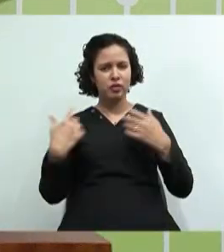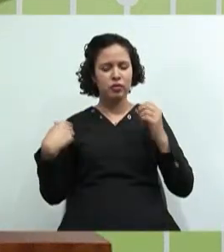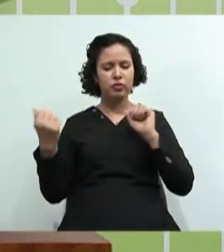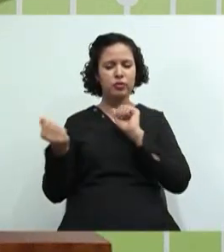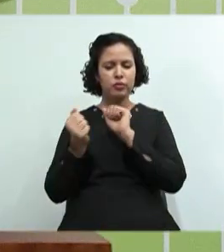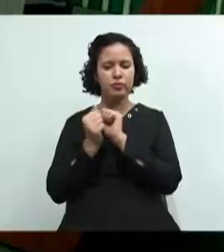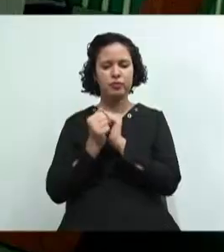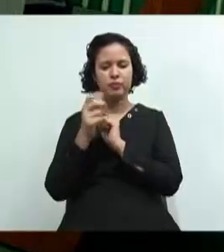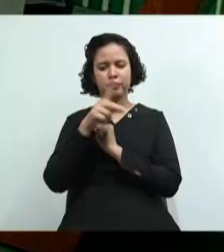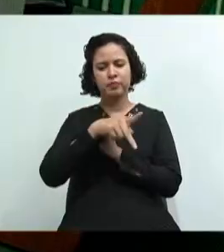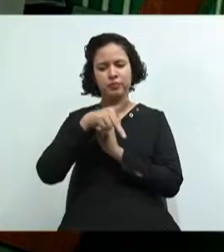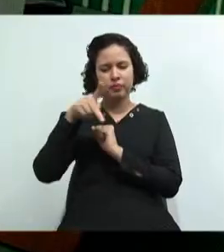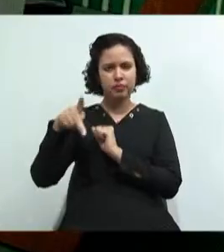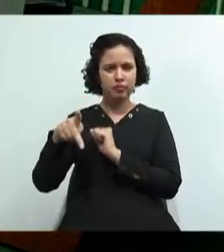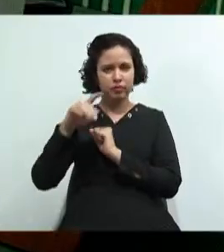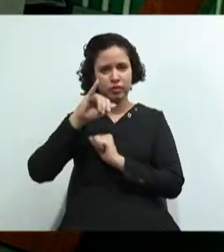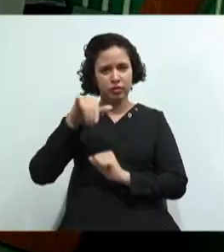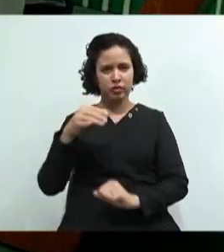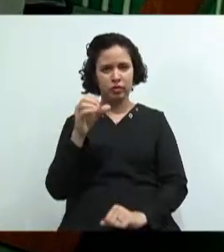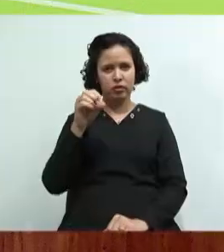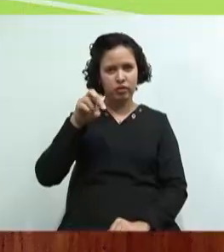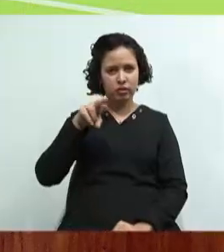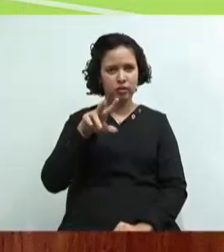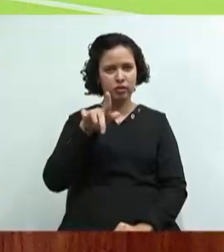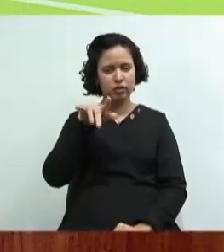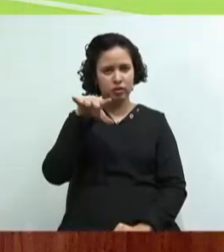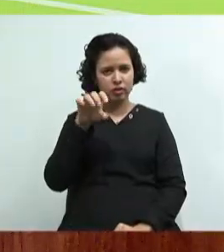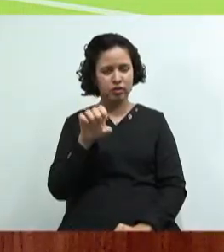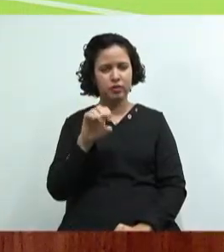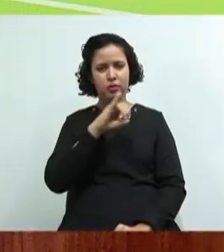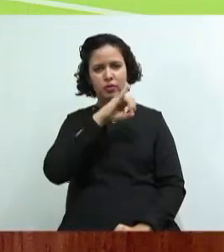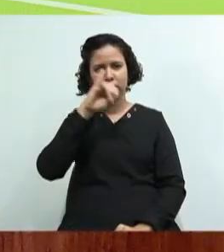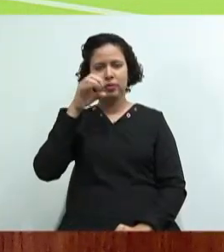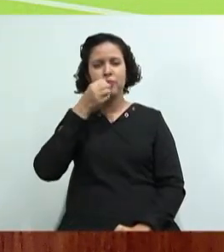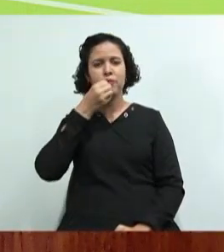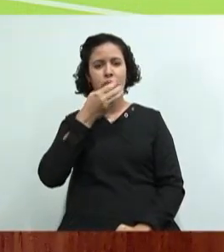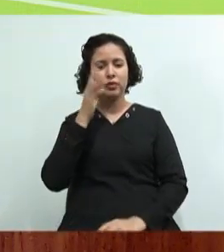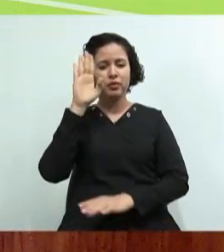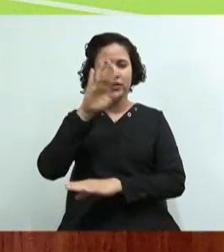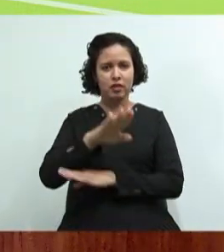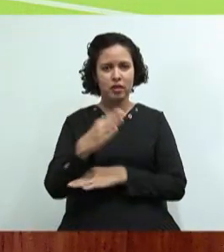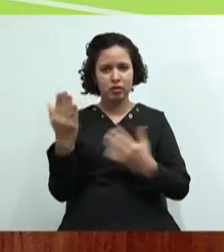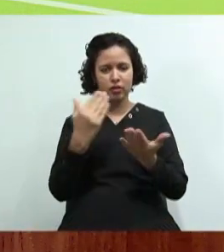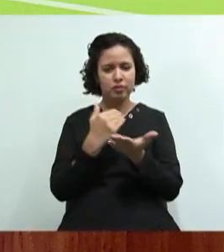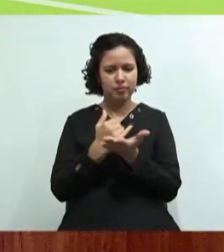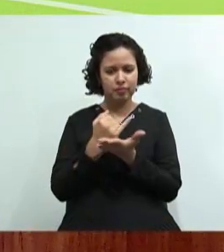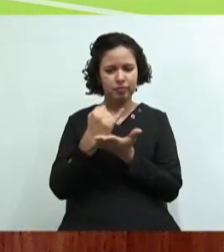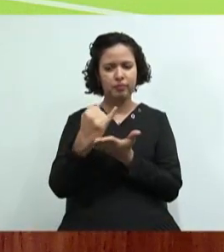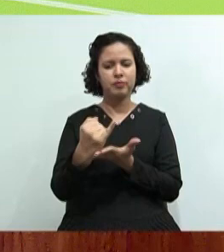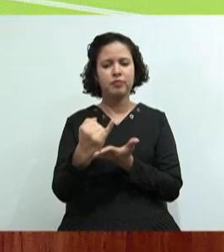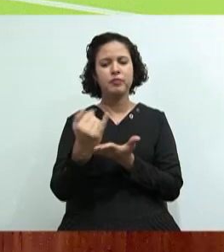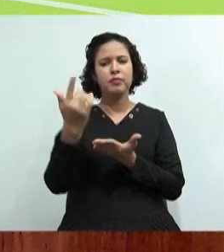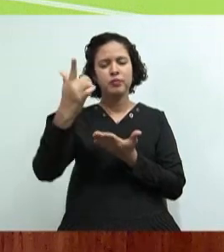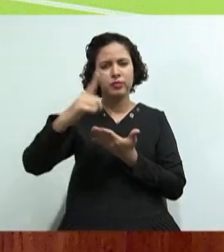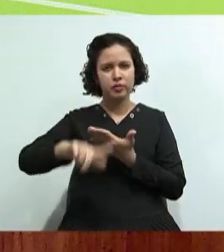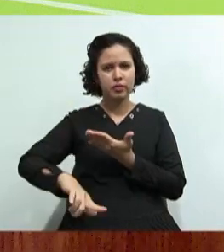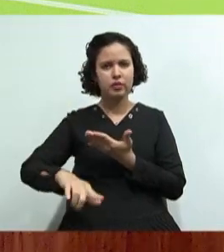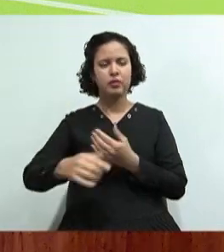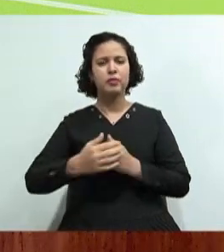bem, professor? Olá, professor Alberto. Como vai? Bem, vamos iniciar nosso encontro, mais um